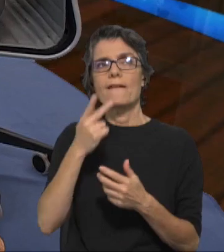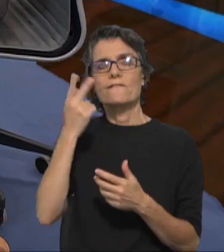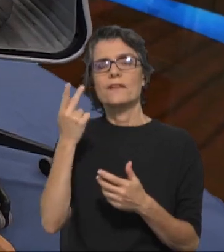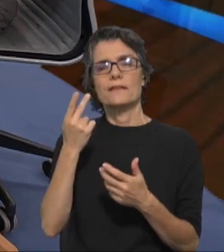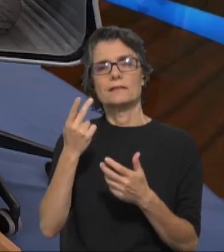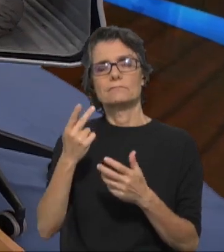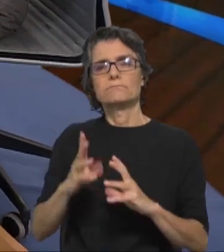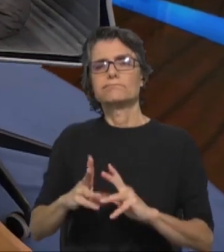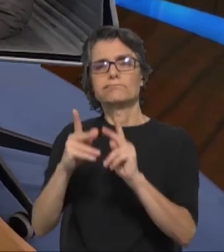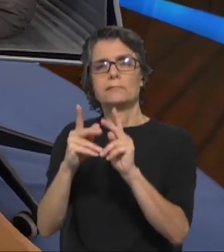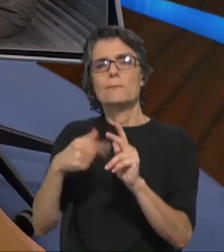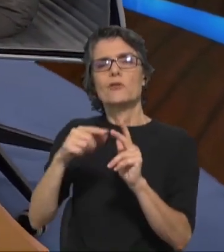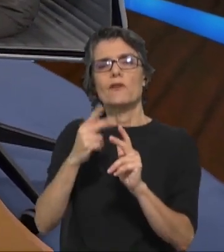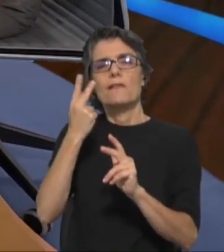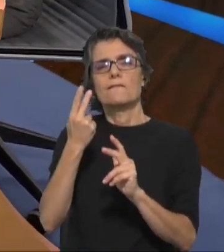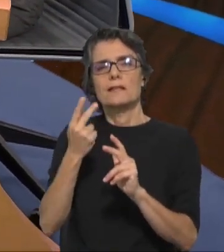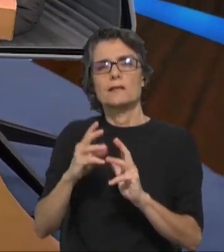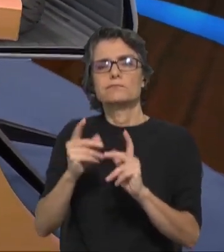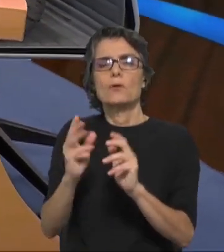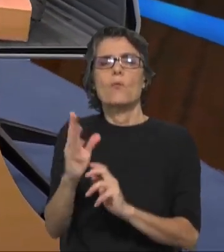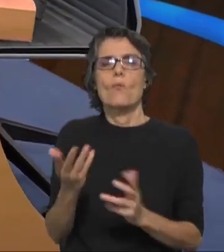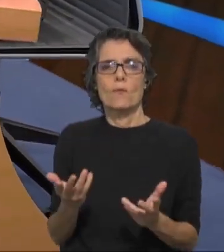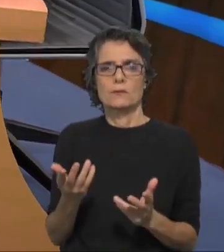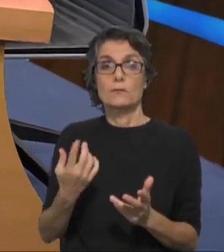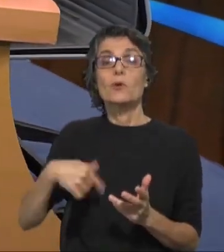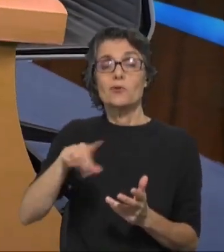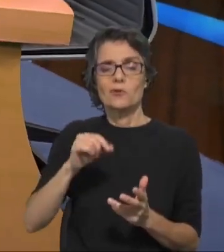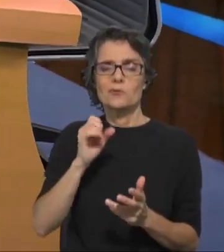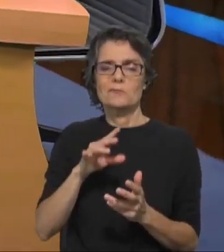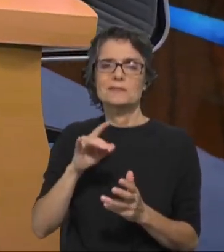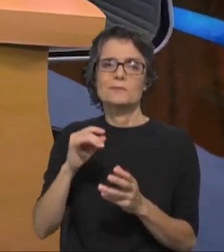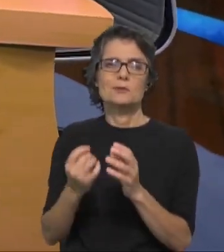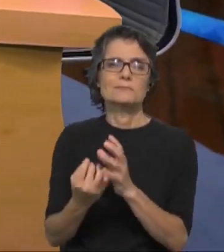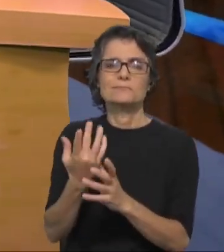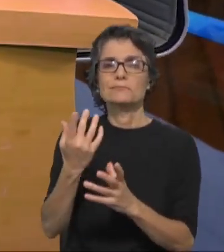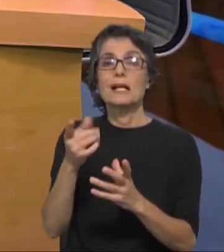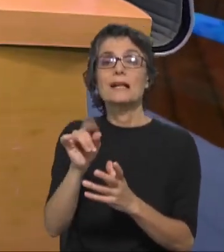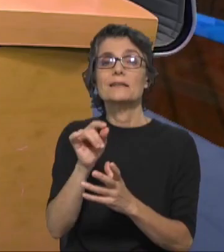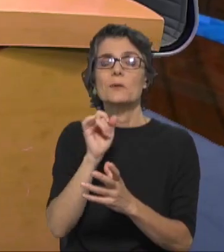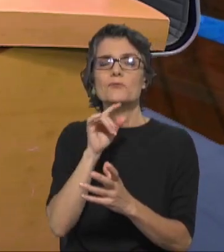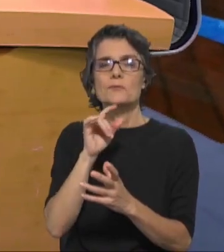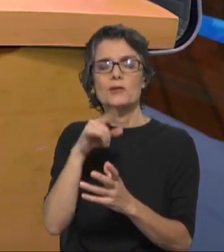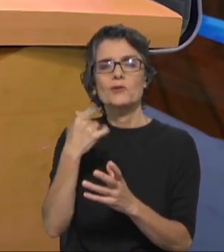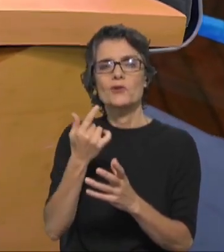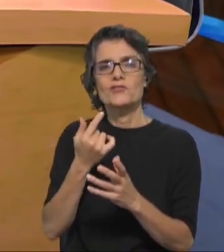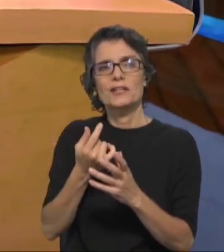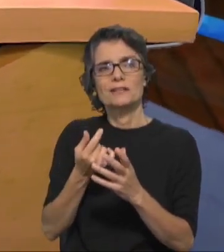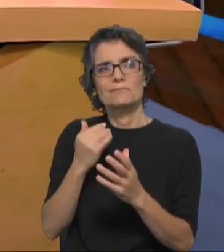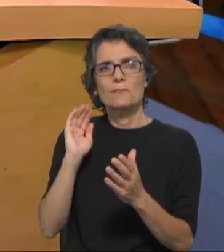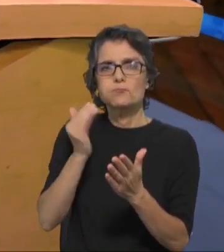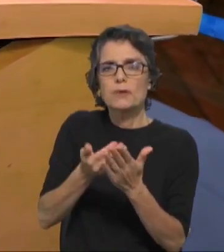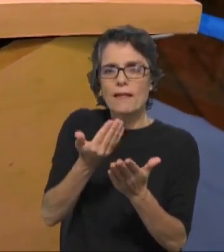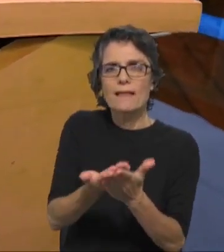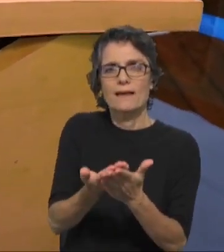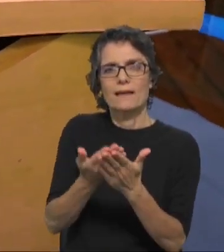é que nós atingimos a maturidade? Quando começamos a dar fruto. E por isso o Frei Herculano deu um fruto muito generoso e pelo